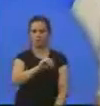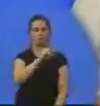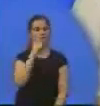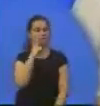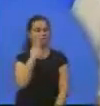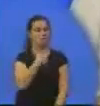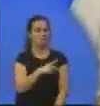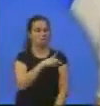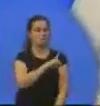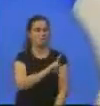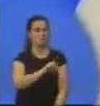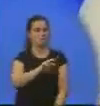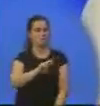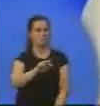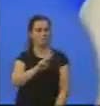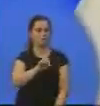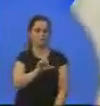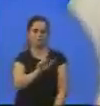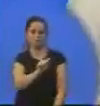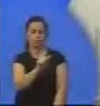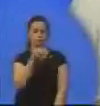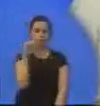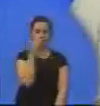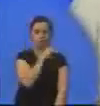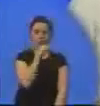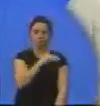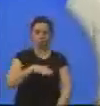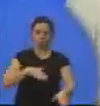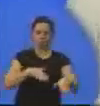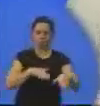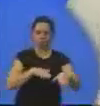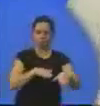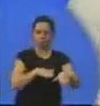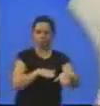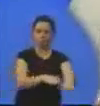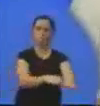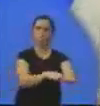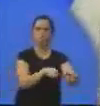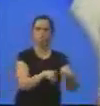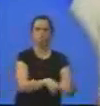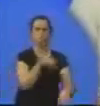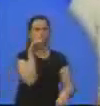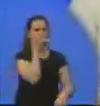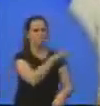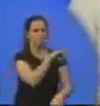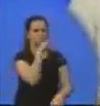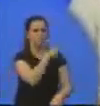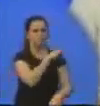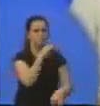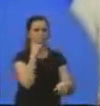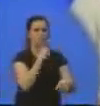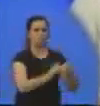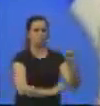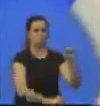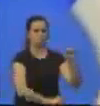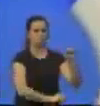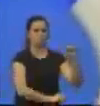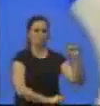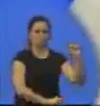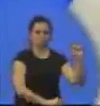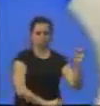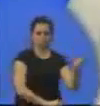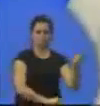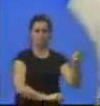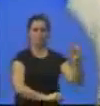derivada da velocidade. Então, nós vamos ter o quê? Velocidade é o S'.